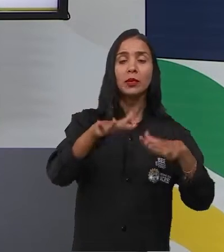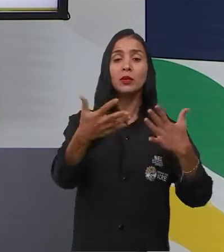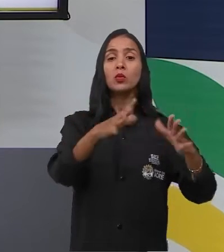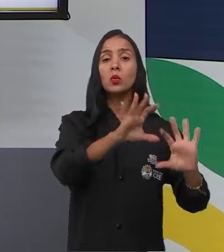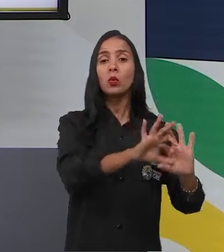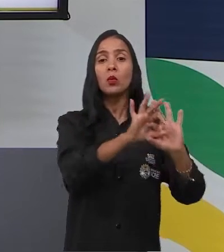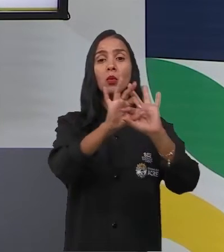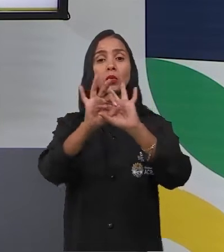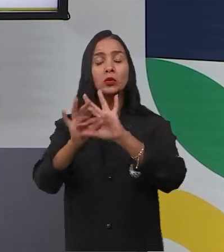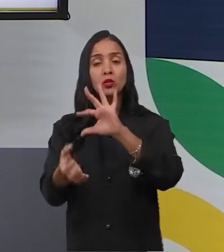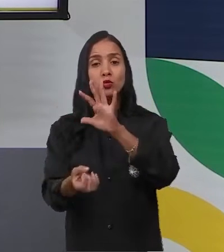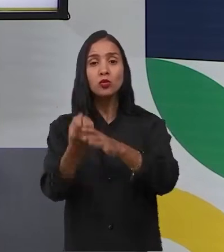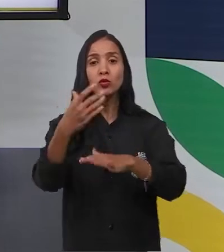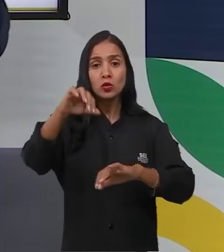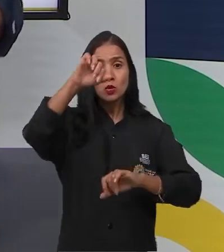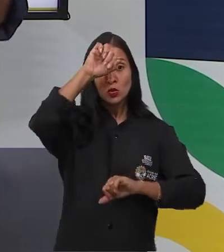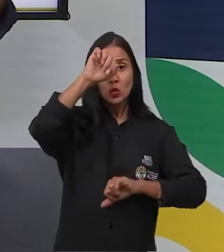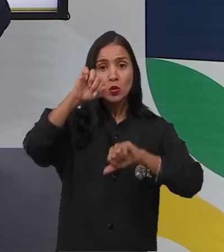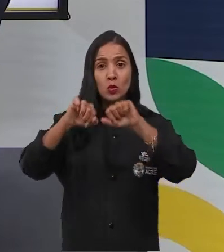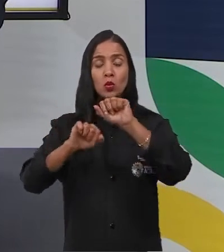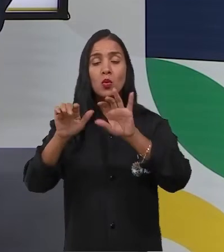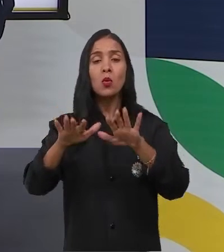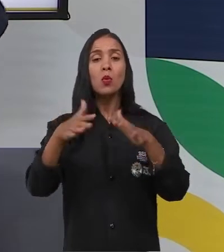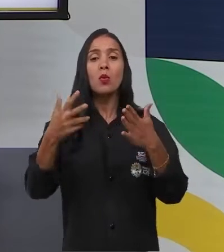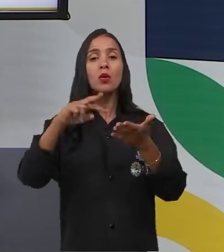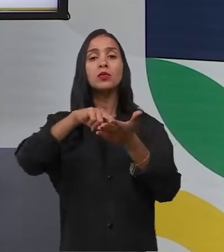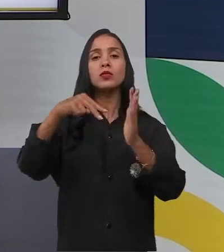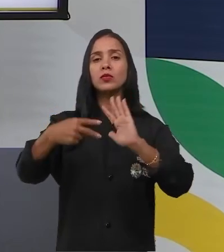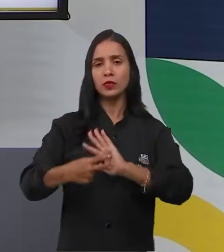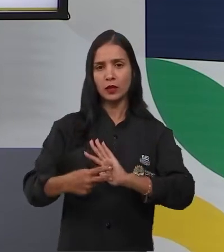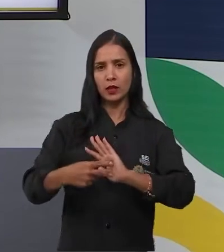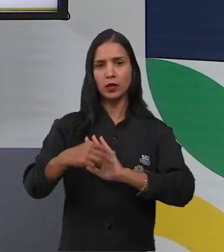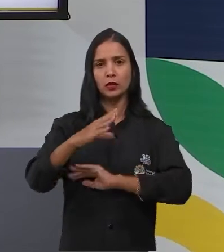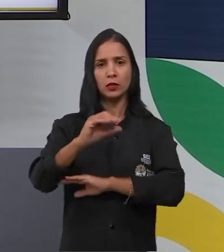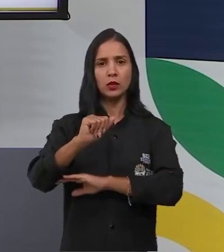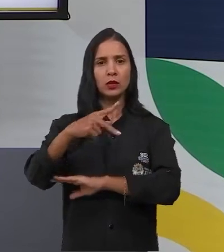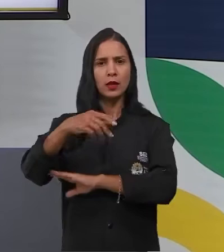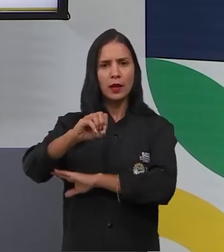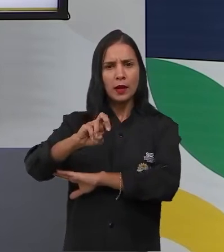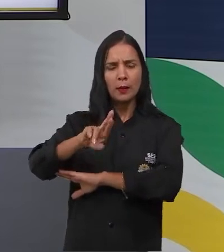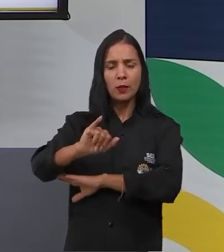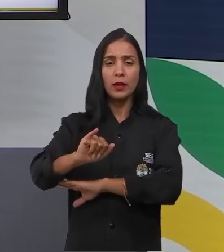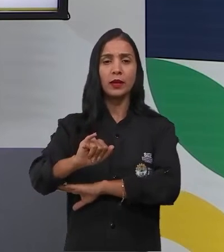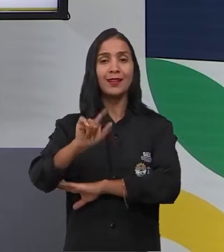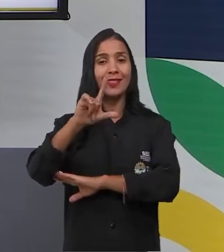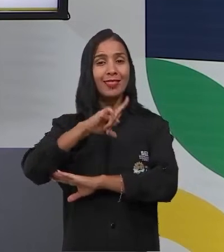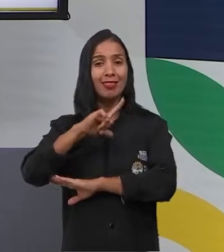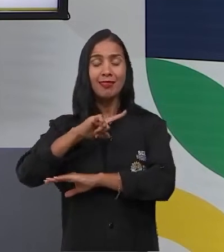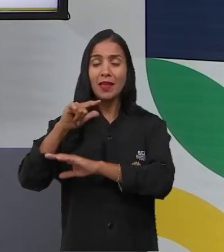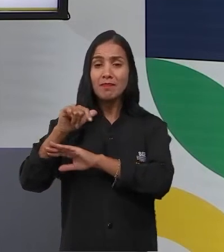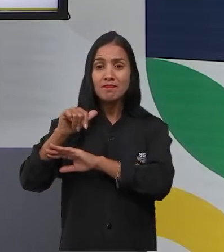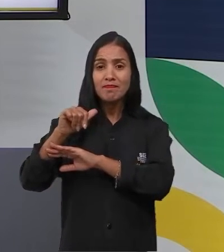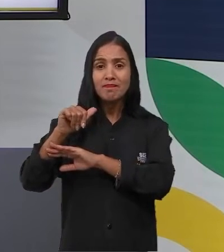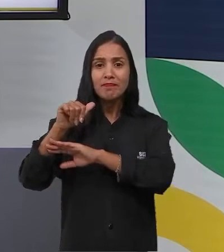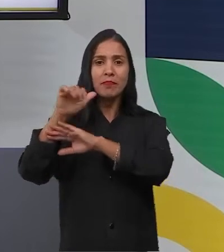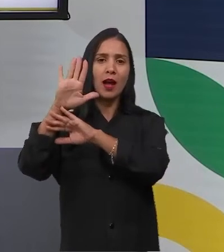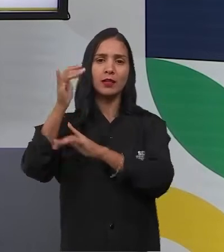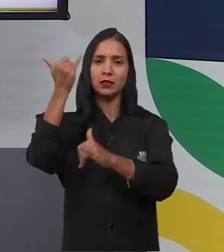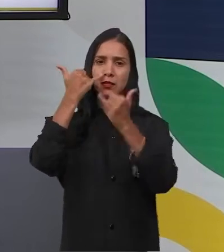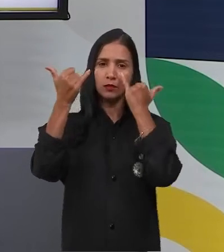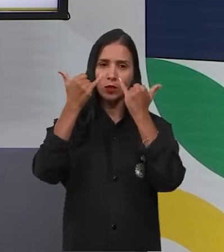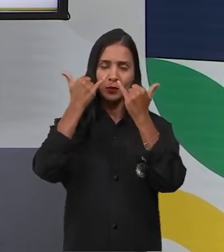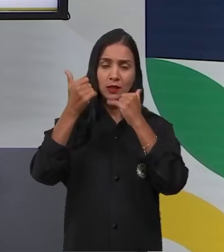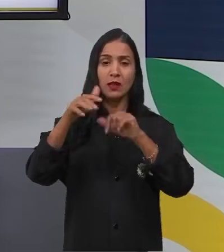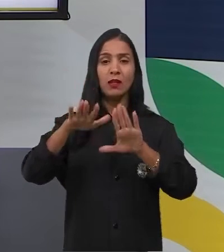Qual é a mensagem? Qual é o simbolismo? Entender que vai muito além da visão estereotipada que a gente